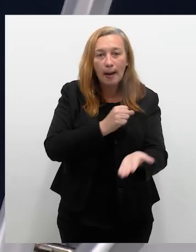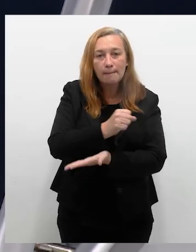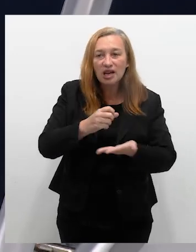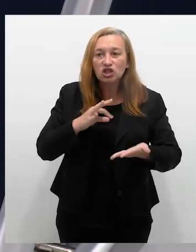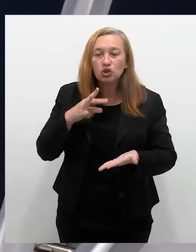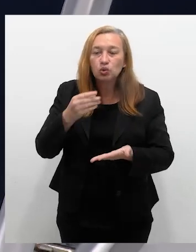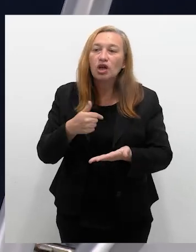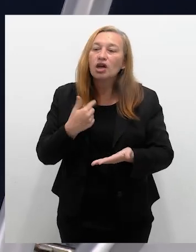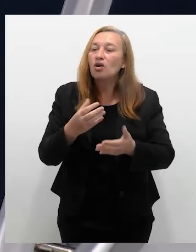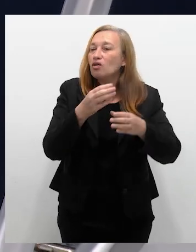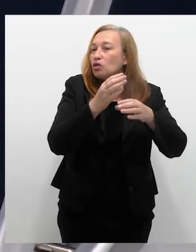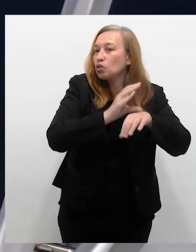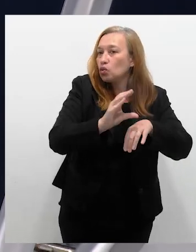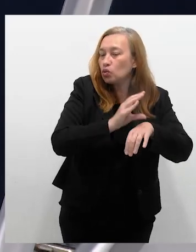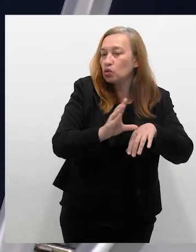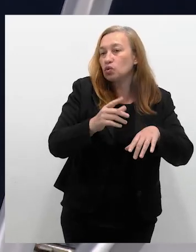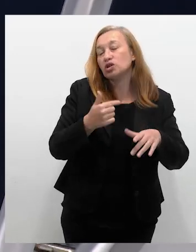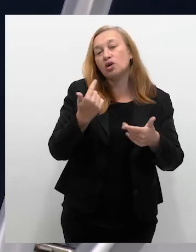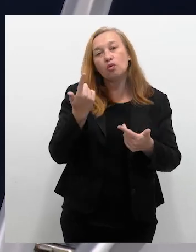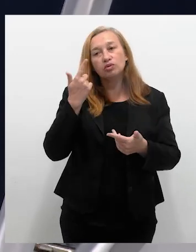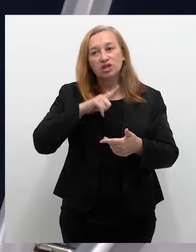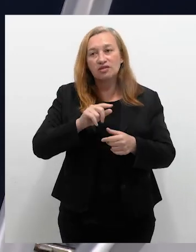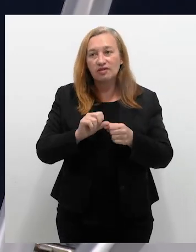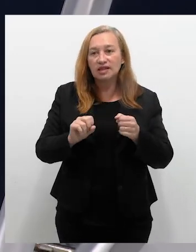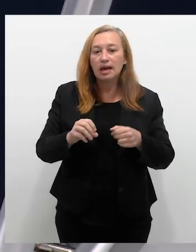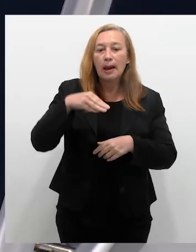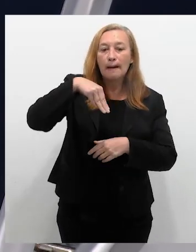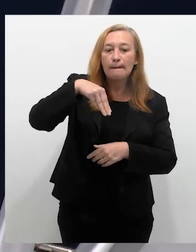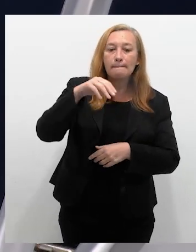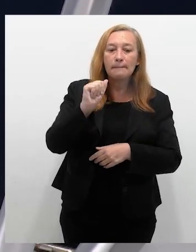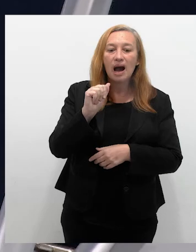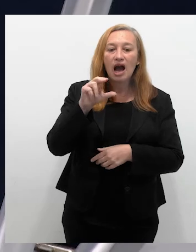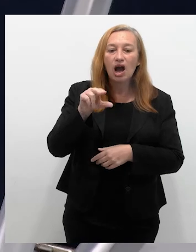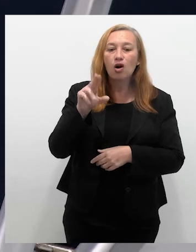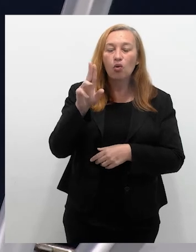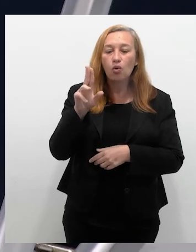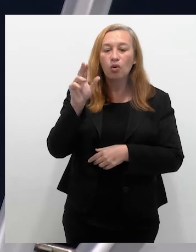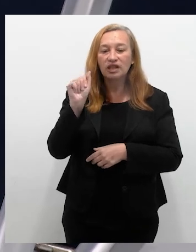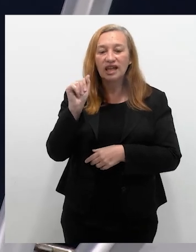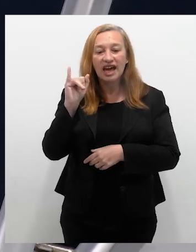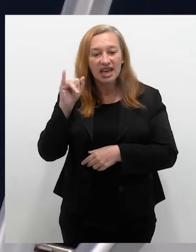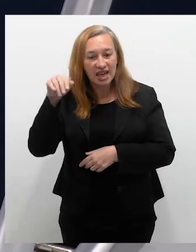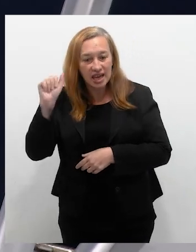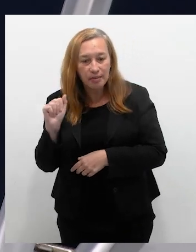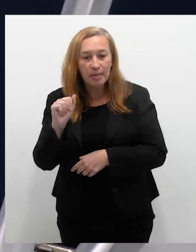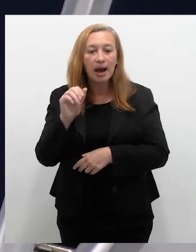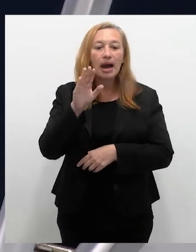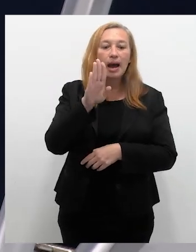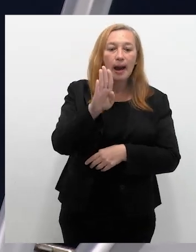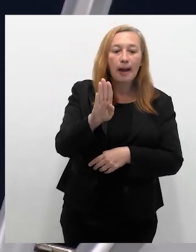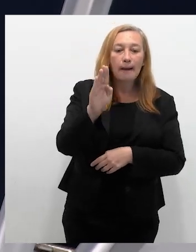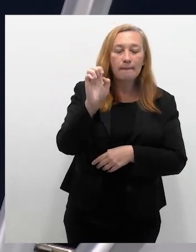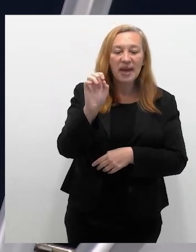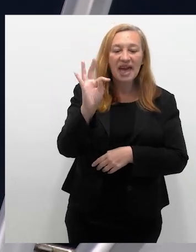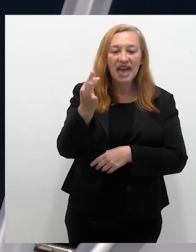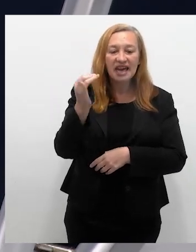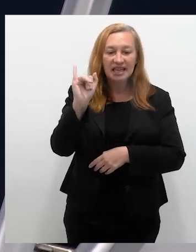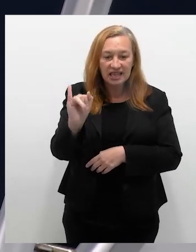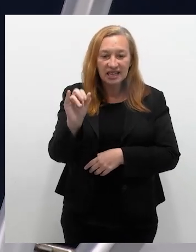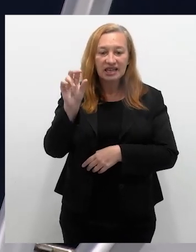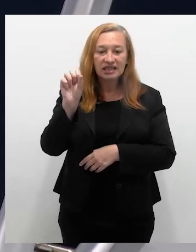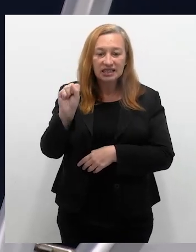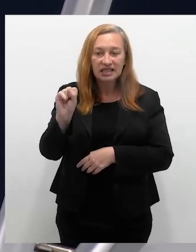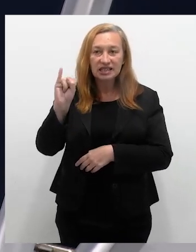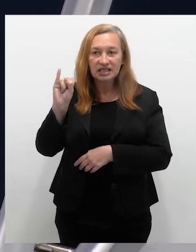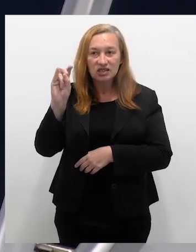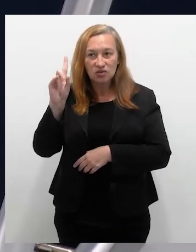tudo. Então, eu fiz todos os cursos que estavam ao meu alcance. Macunaíma, Célia Helena, Beto Silveira. E eu tive o privilégio de ir no